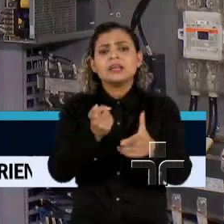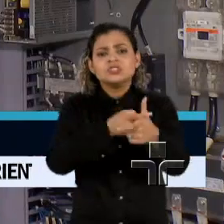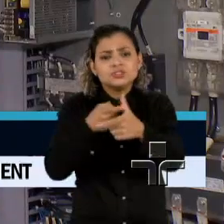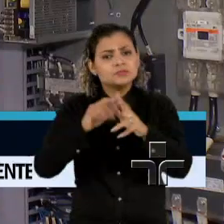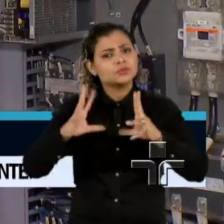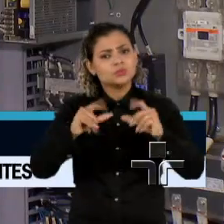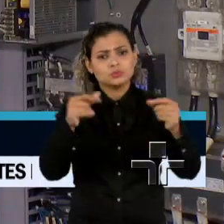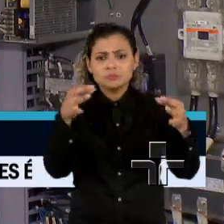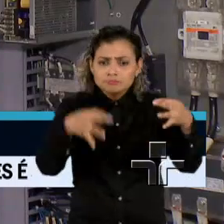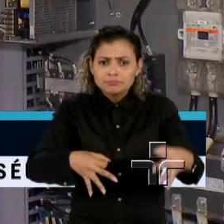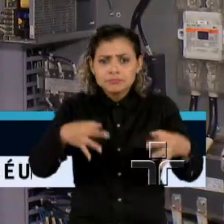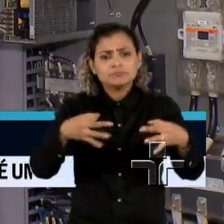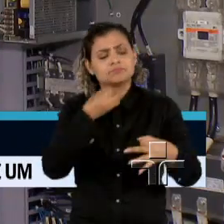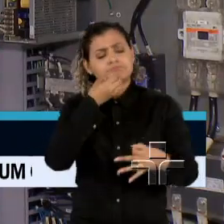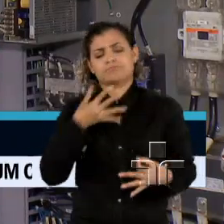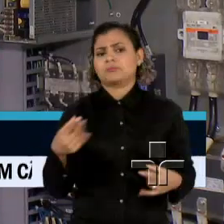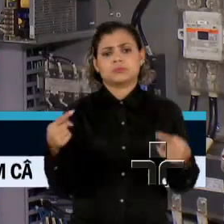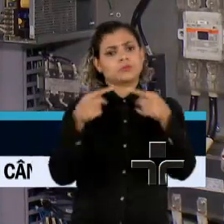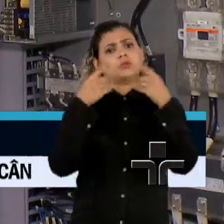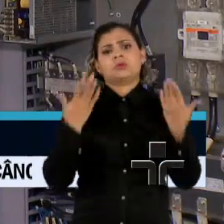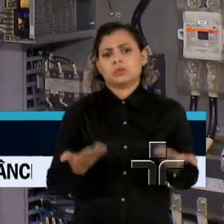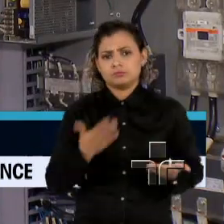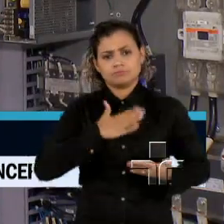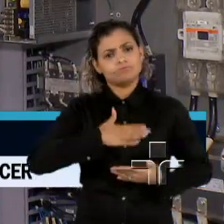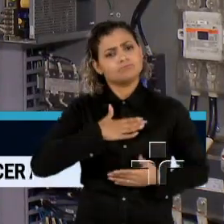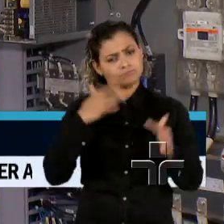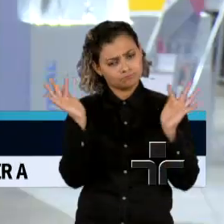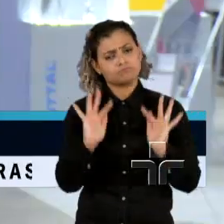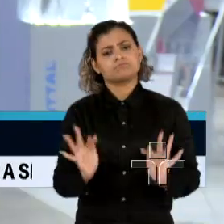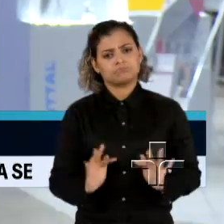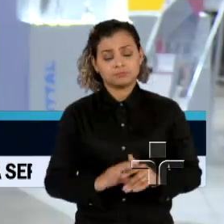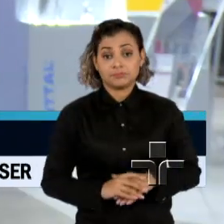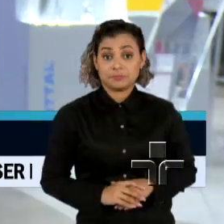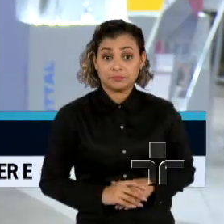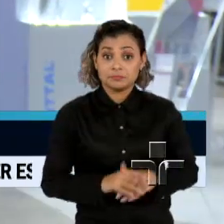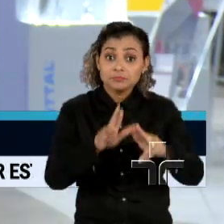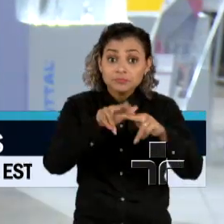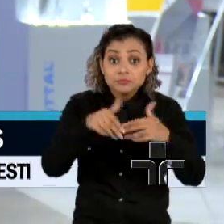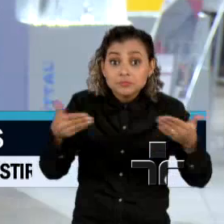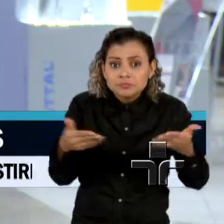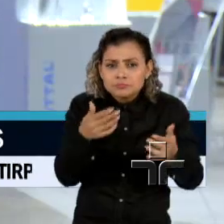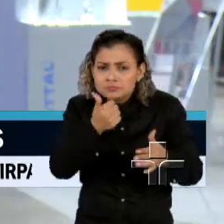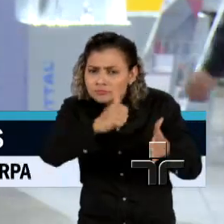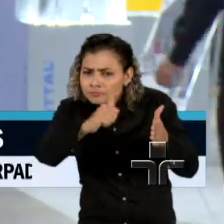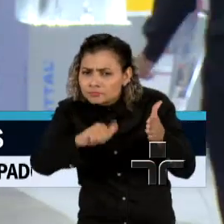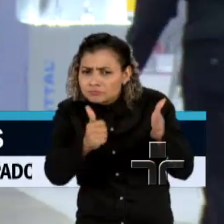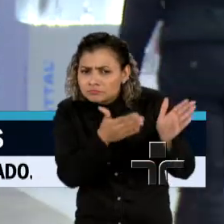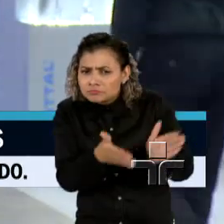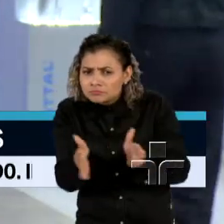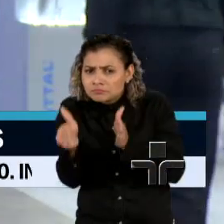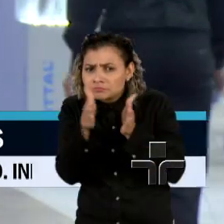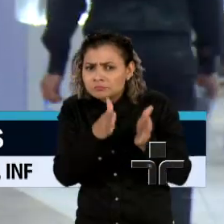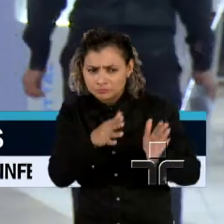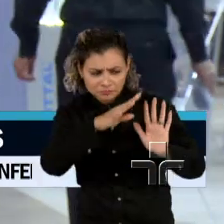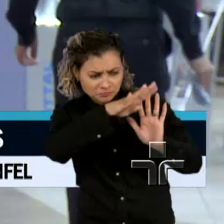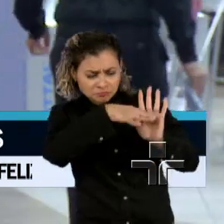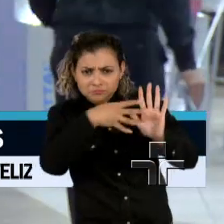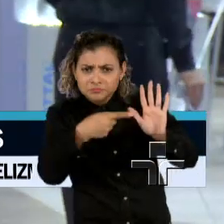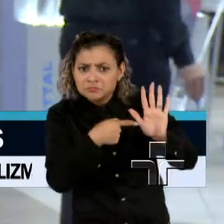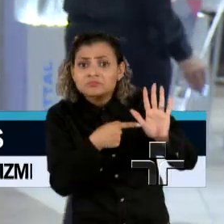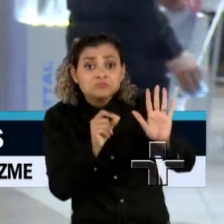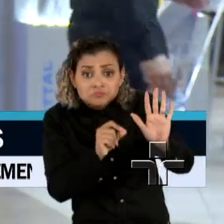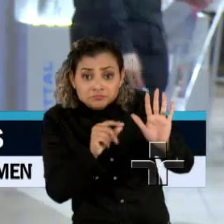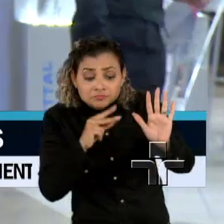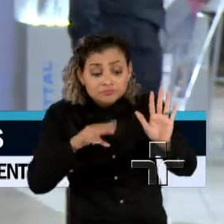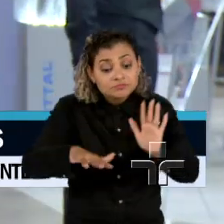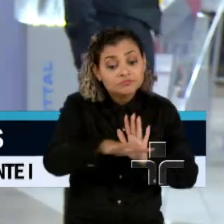hoje, foi muito bom. Eu estou super feliz. E nessa história de analisar o desempenho com base no calendário, o setor olha